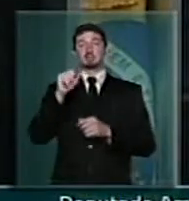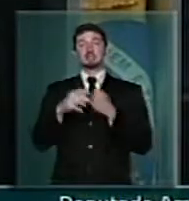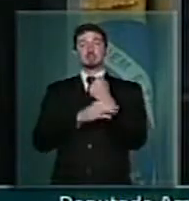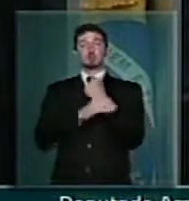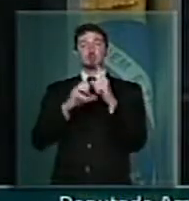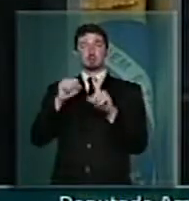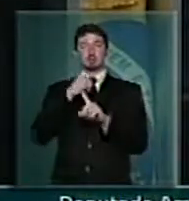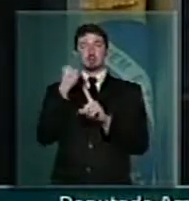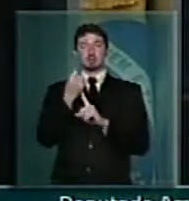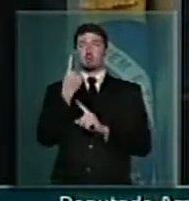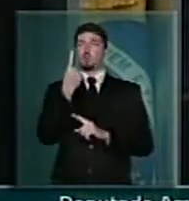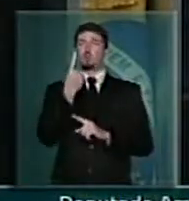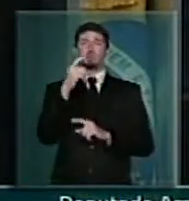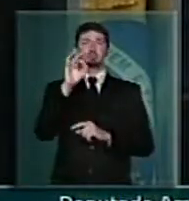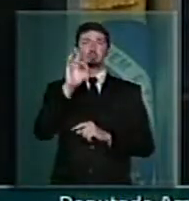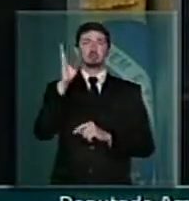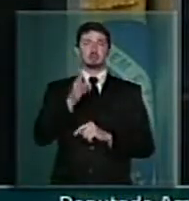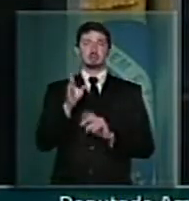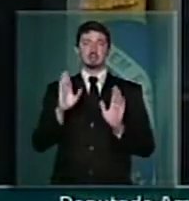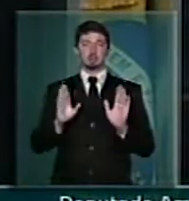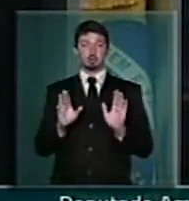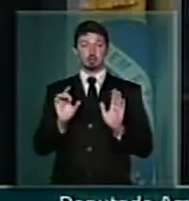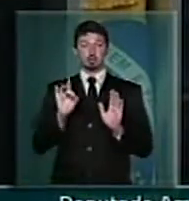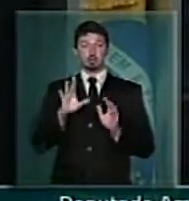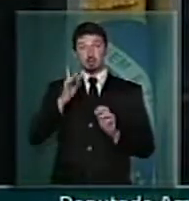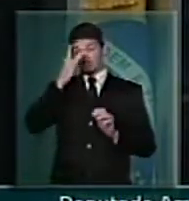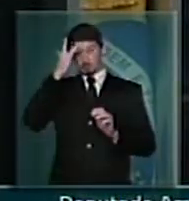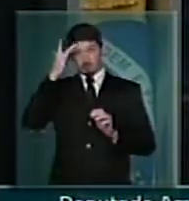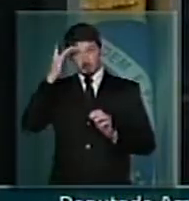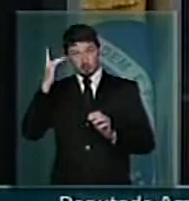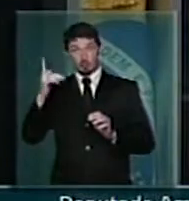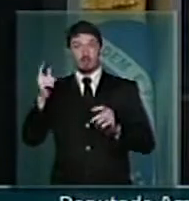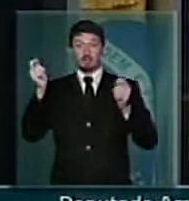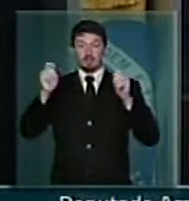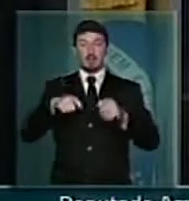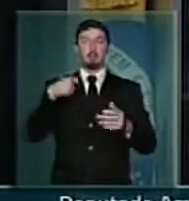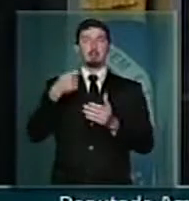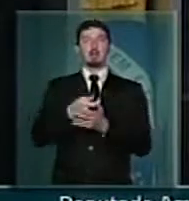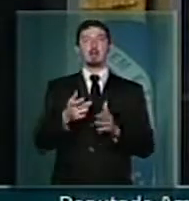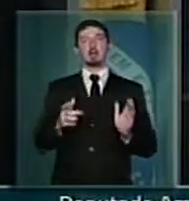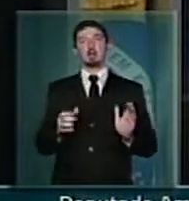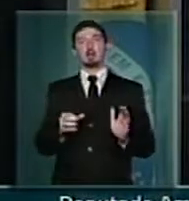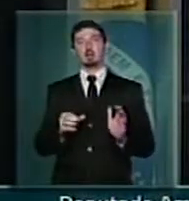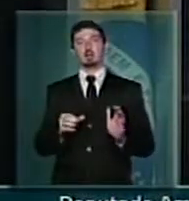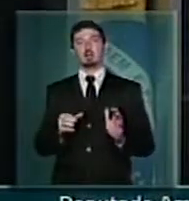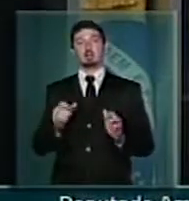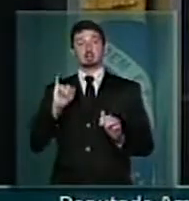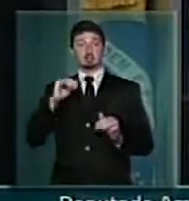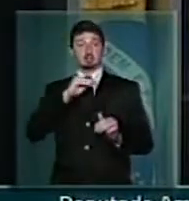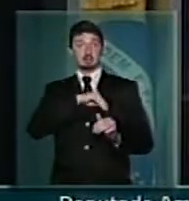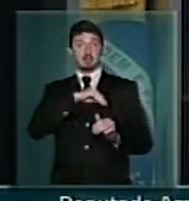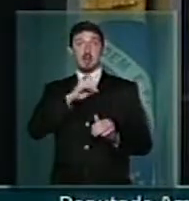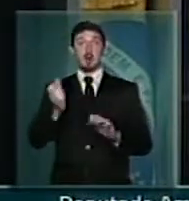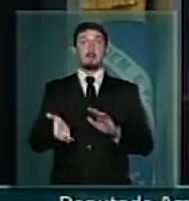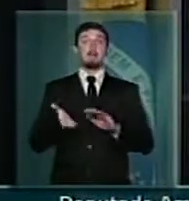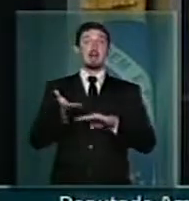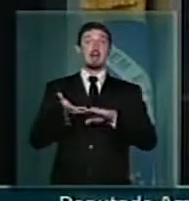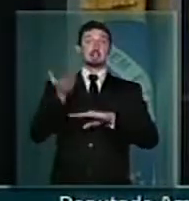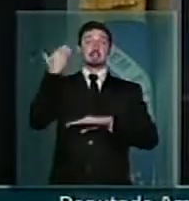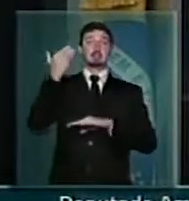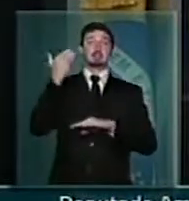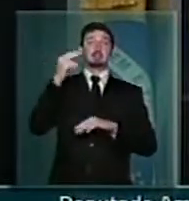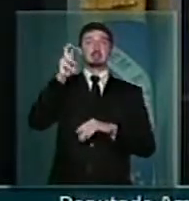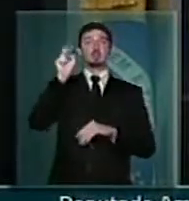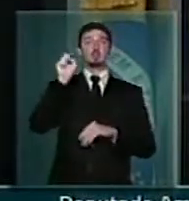de 1%, que só tributa quem tem capacidade contributiva acima de 10 salários mínimos e